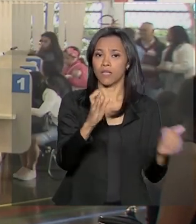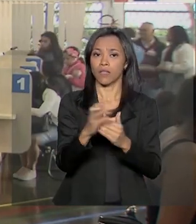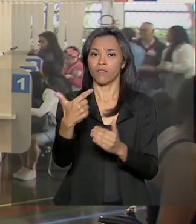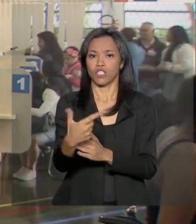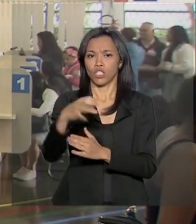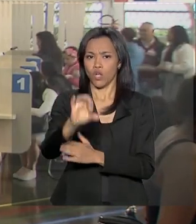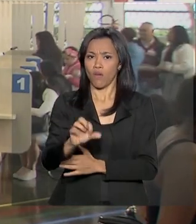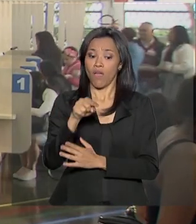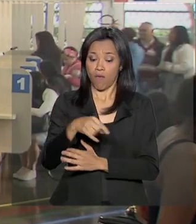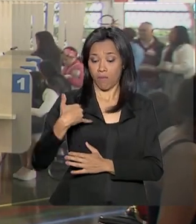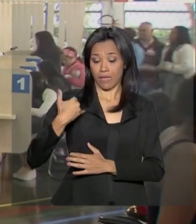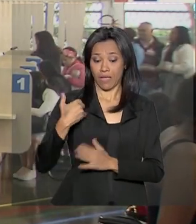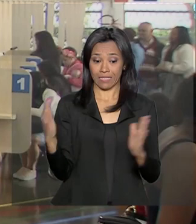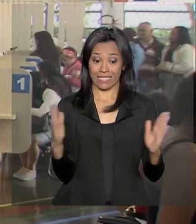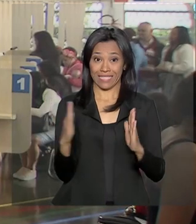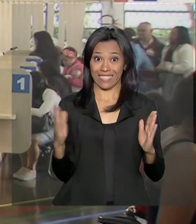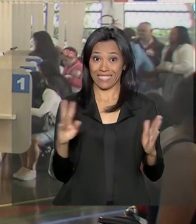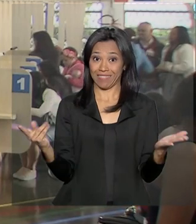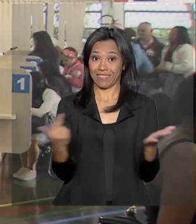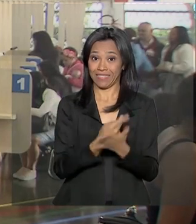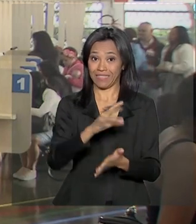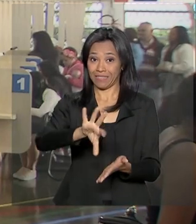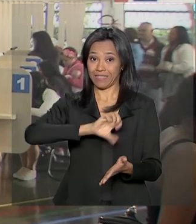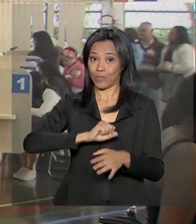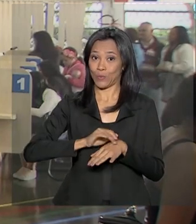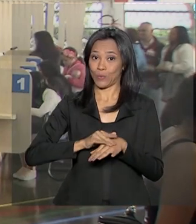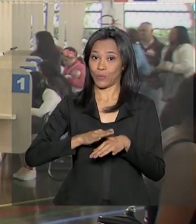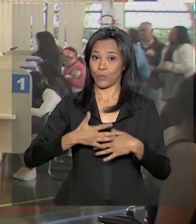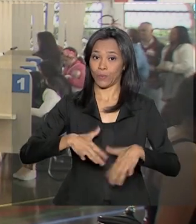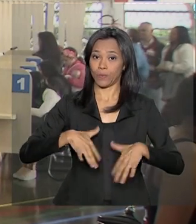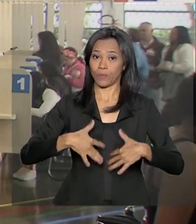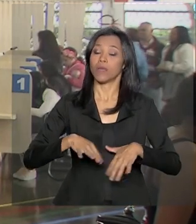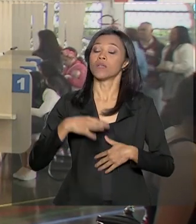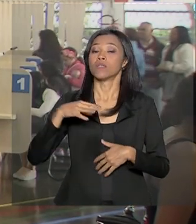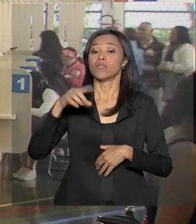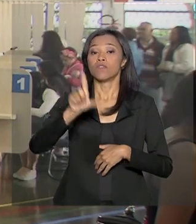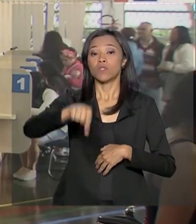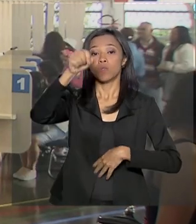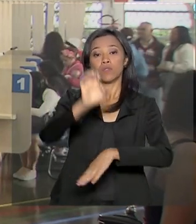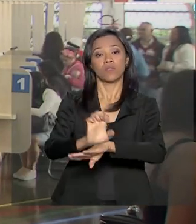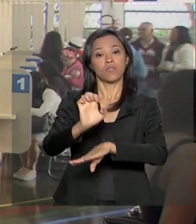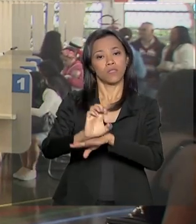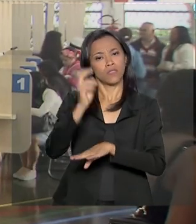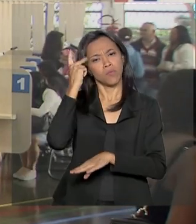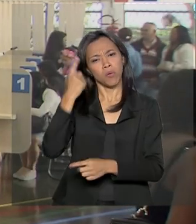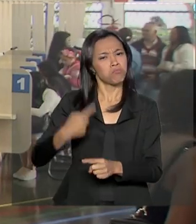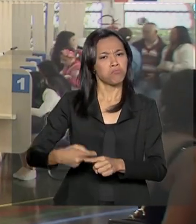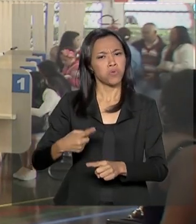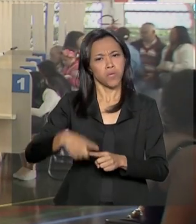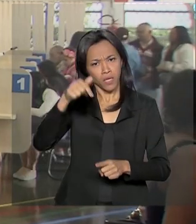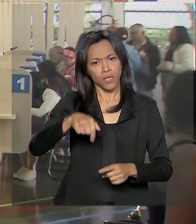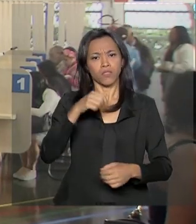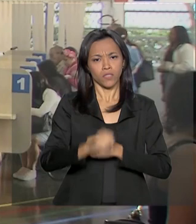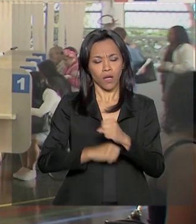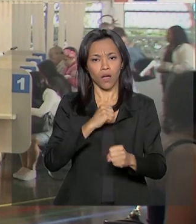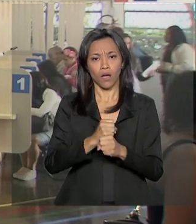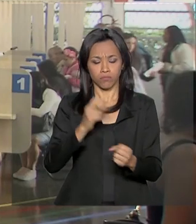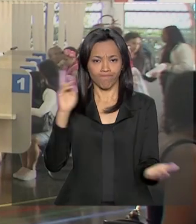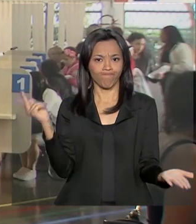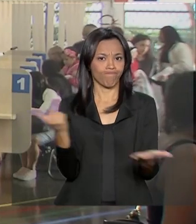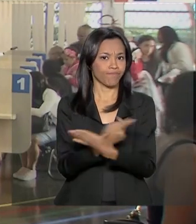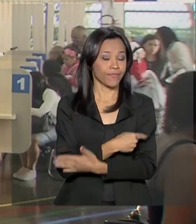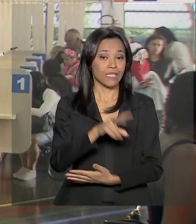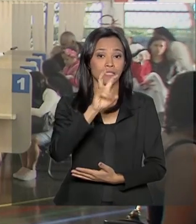mais propícia ande adquire infecções são paulo foi o estado escolhido para a campanha porque este ano registrou 51